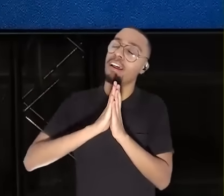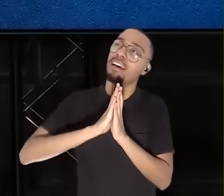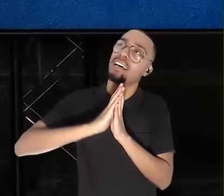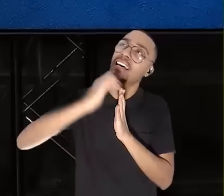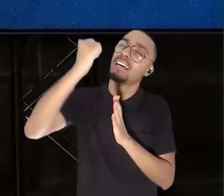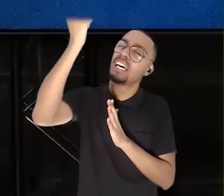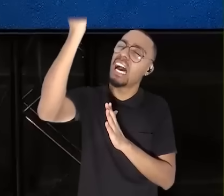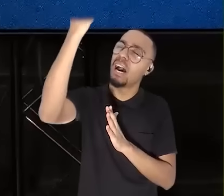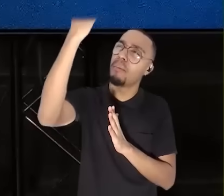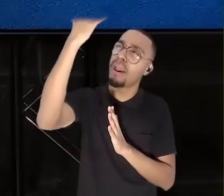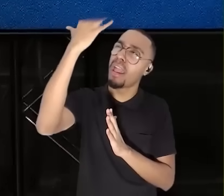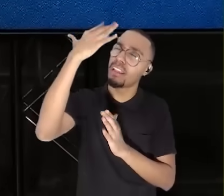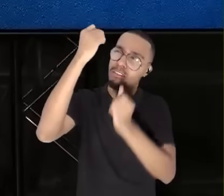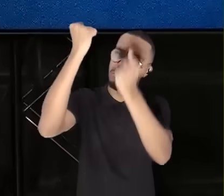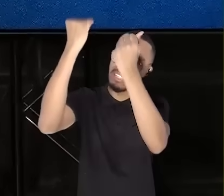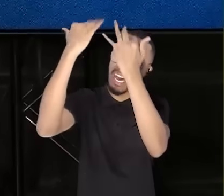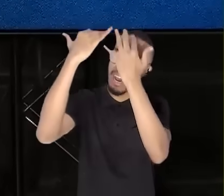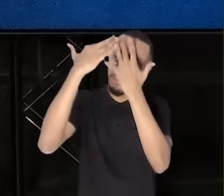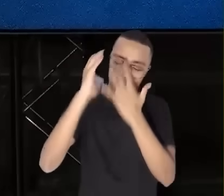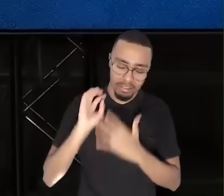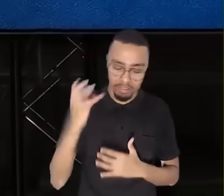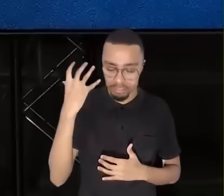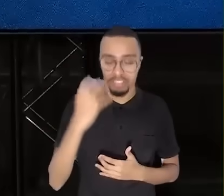Eu quero viver essa vida diferente.